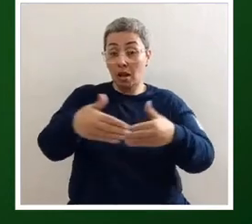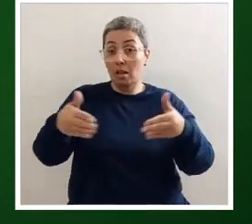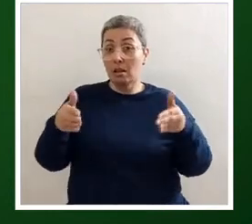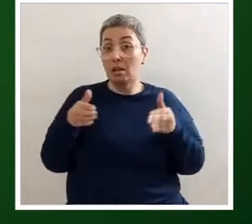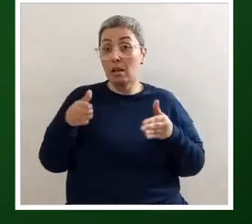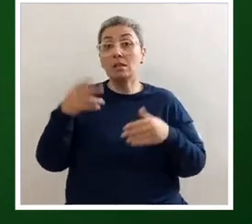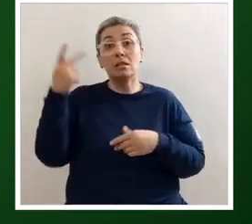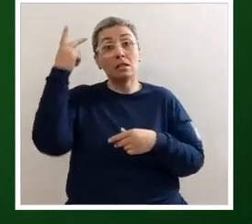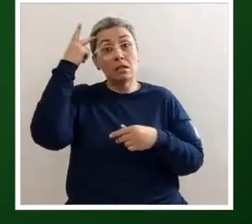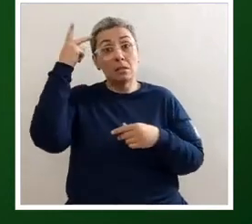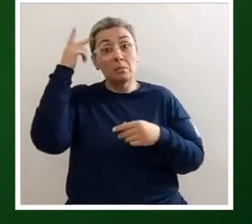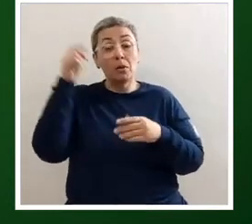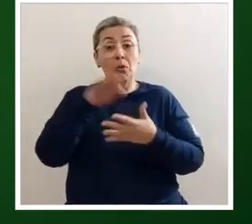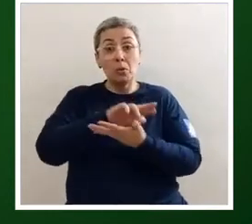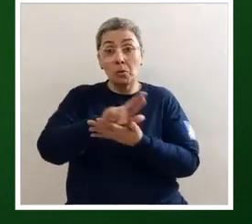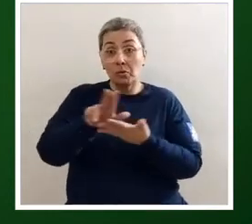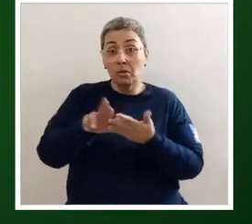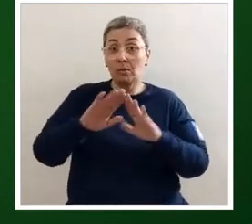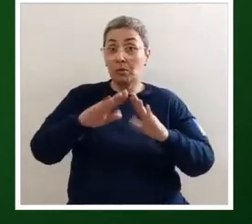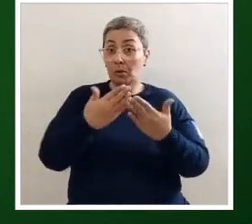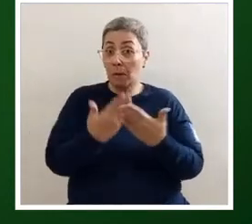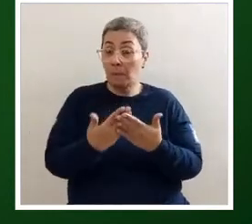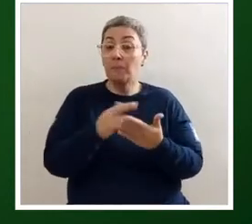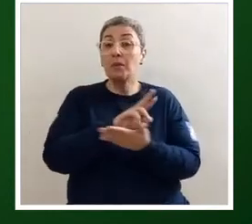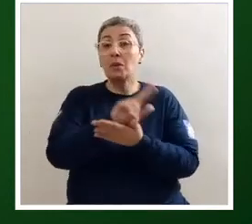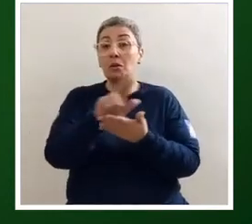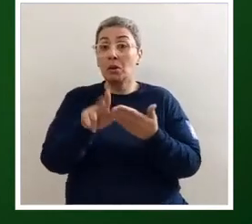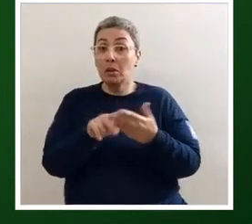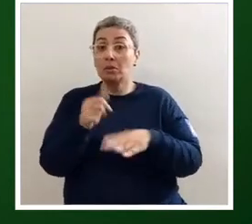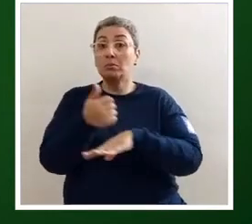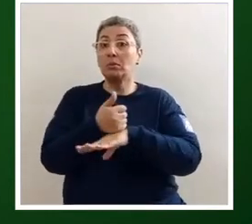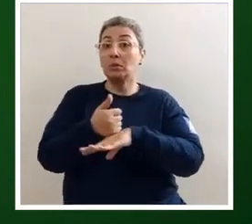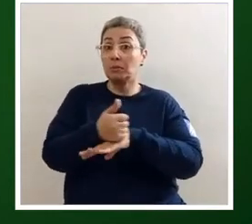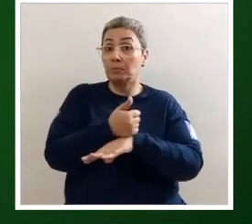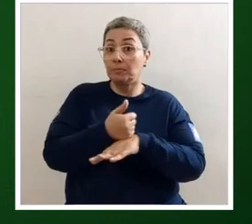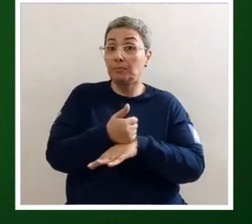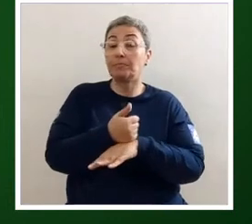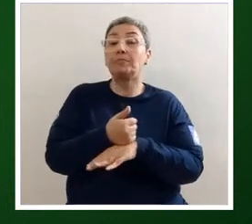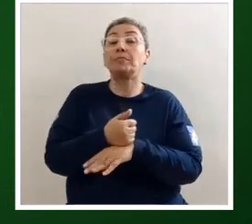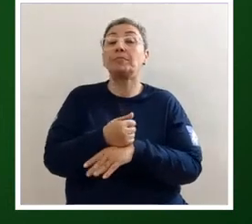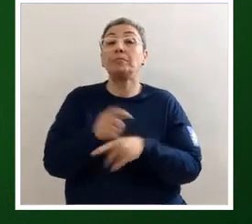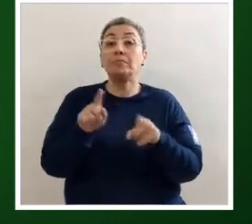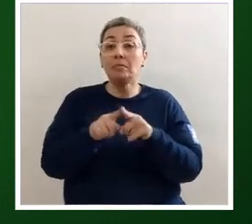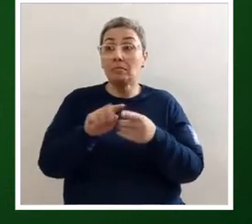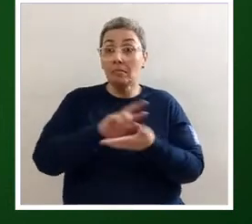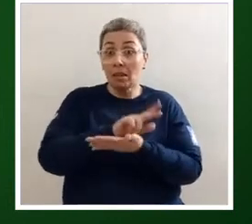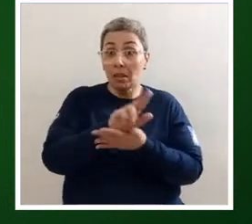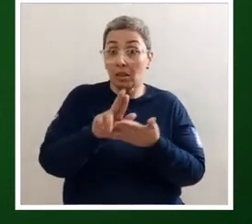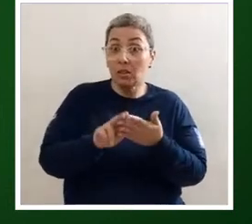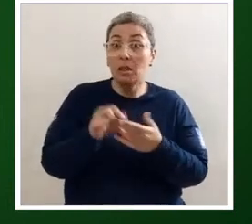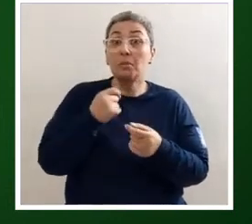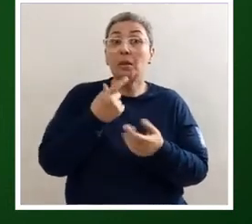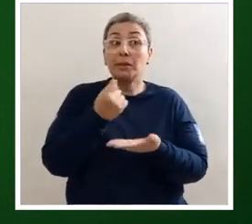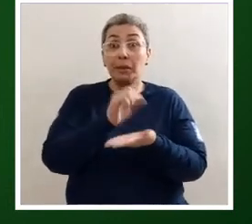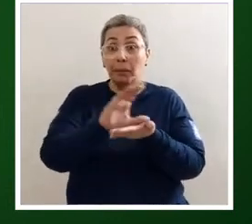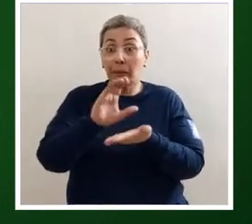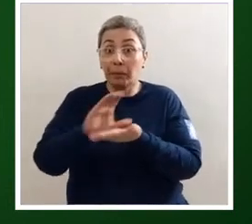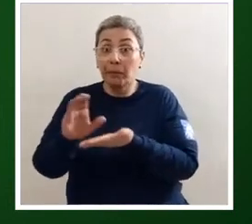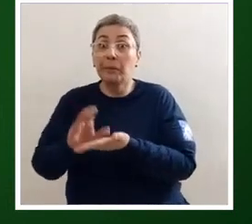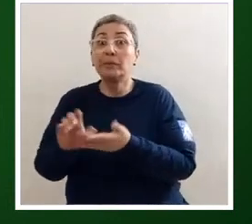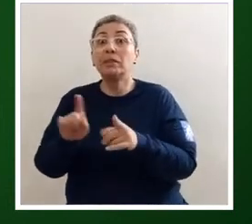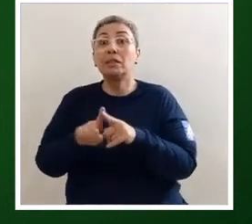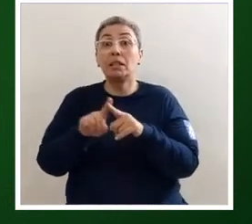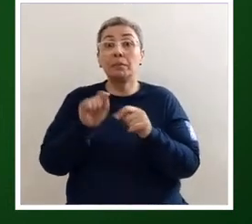de São Paulo a diversidade das escolas a diversidade dos profissionais a diversidade de recursos e